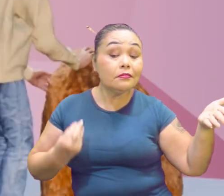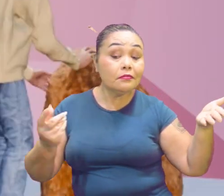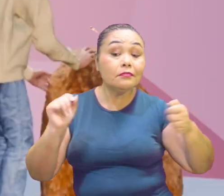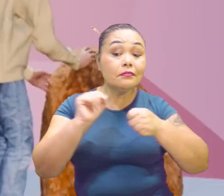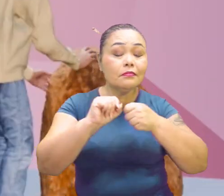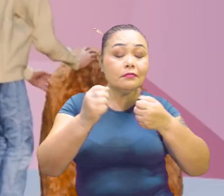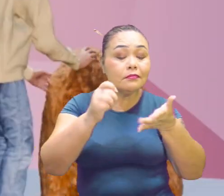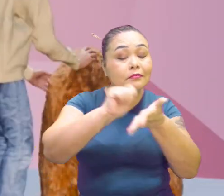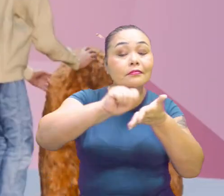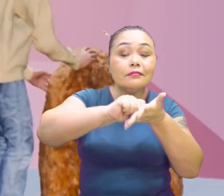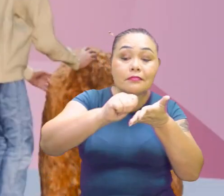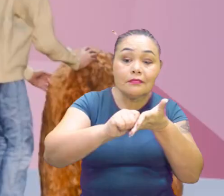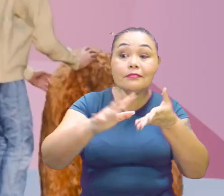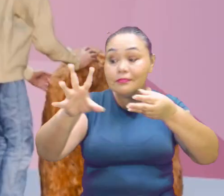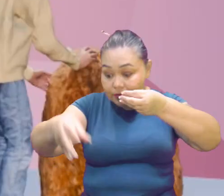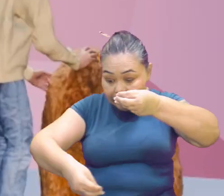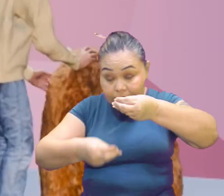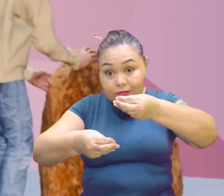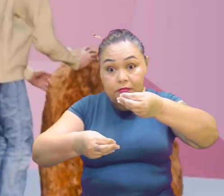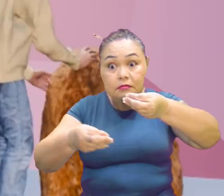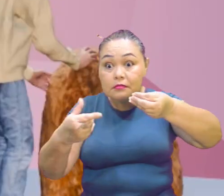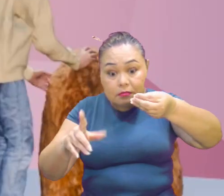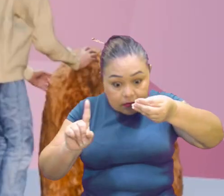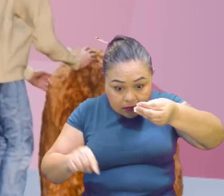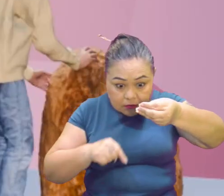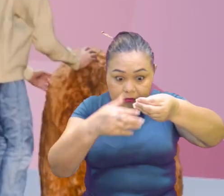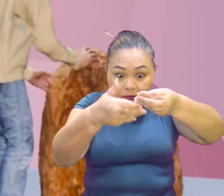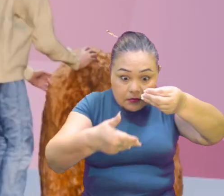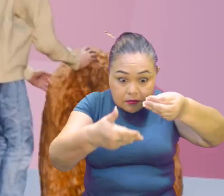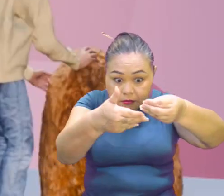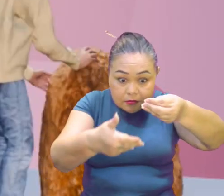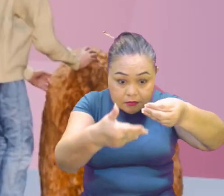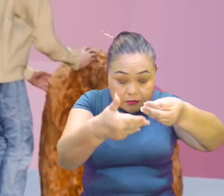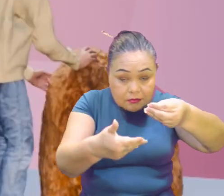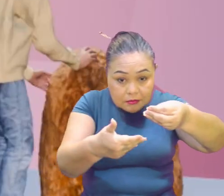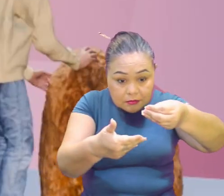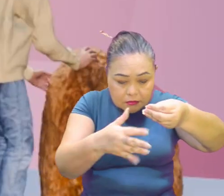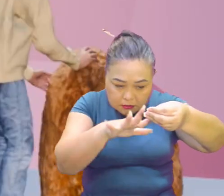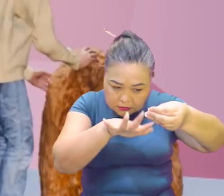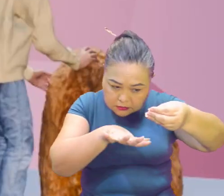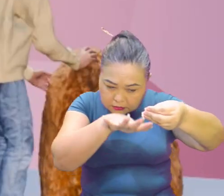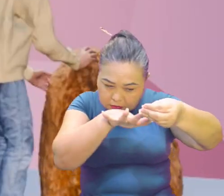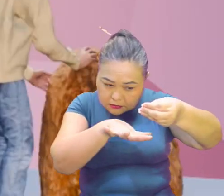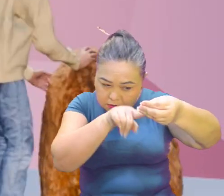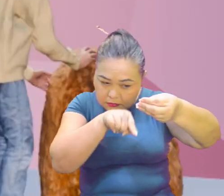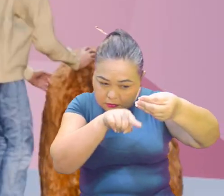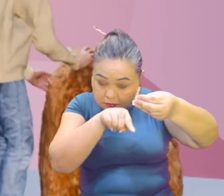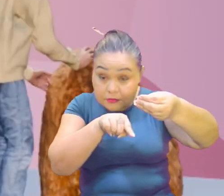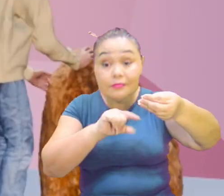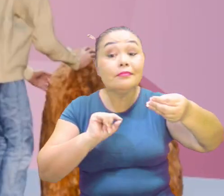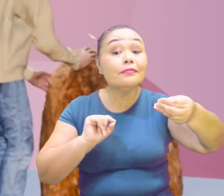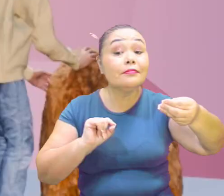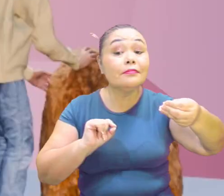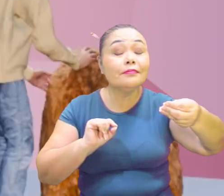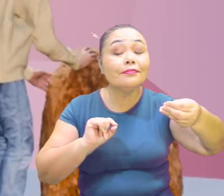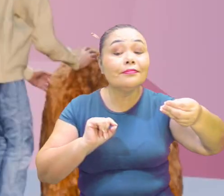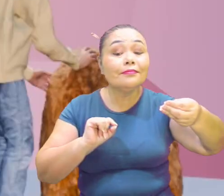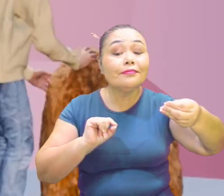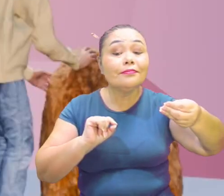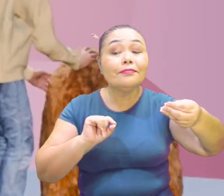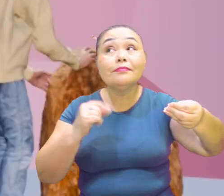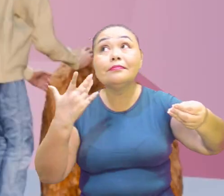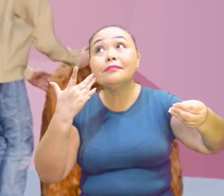a minha introdução, a minha conclusão, se eu não vou ter ali o meio? E aí o meio vem carregado de qual é o